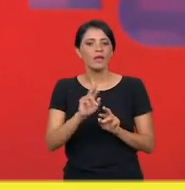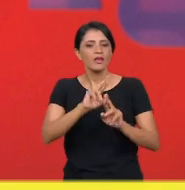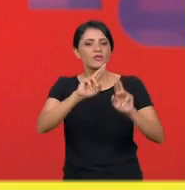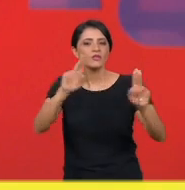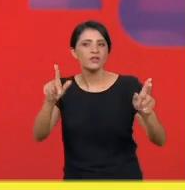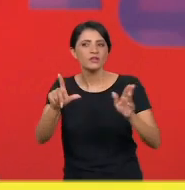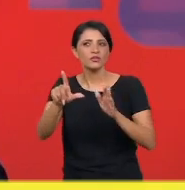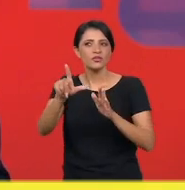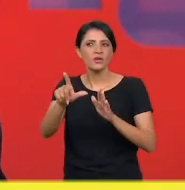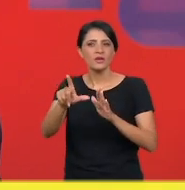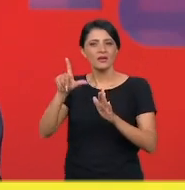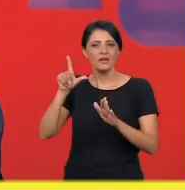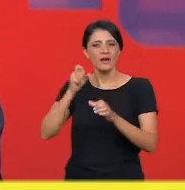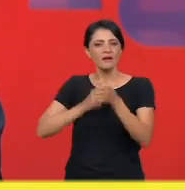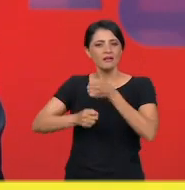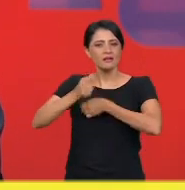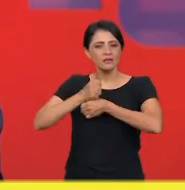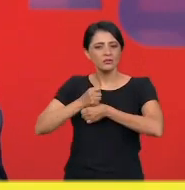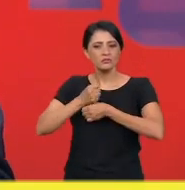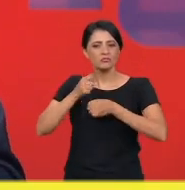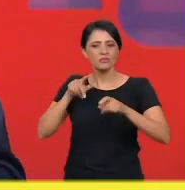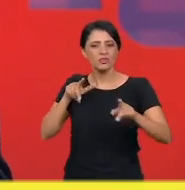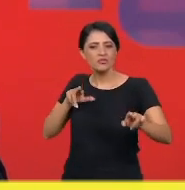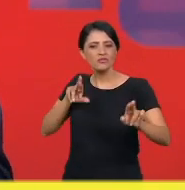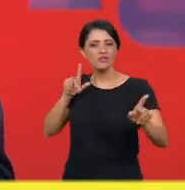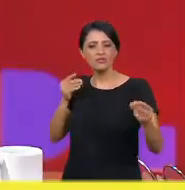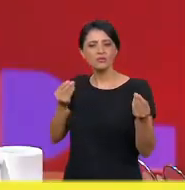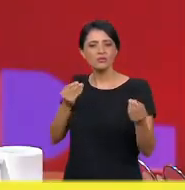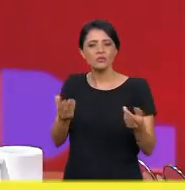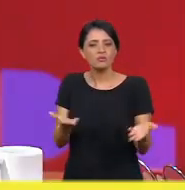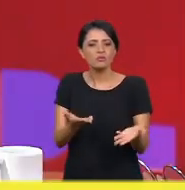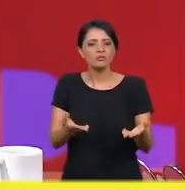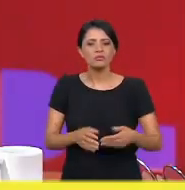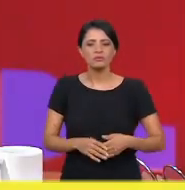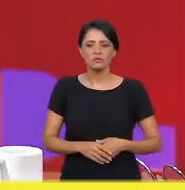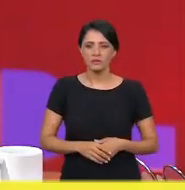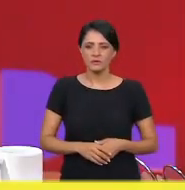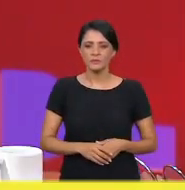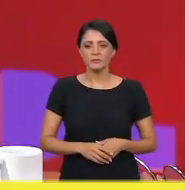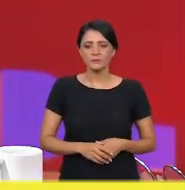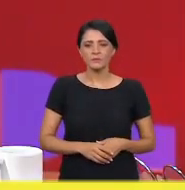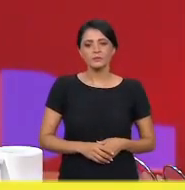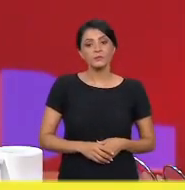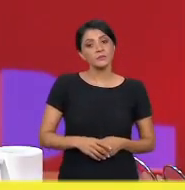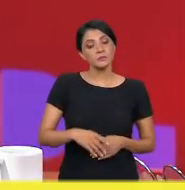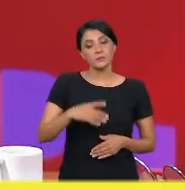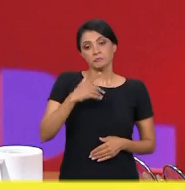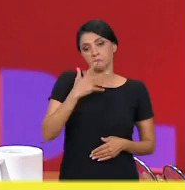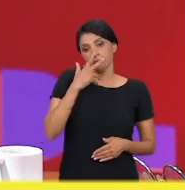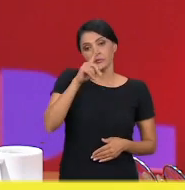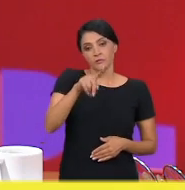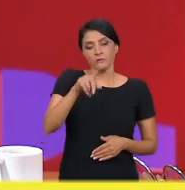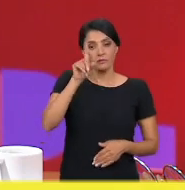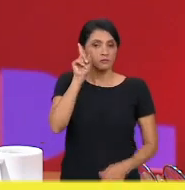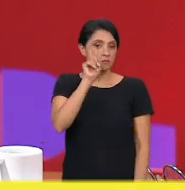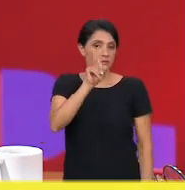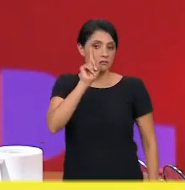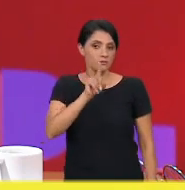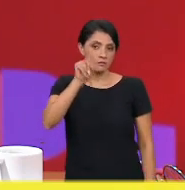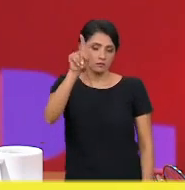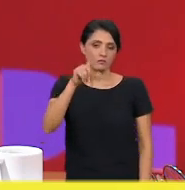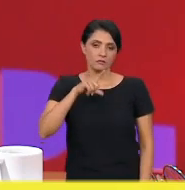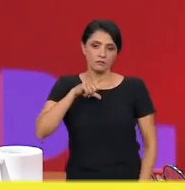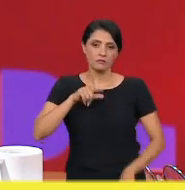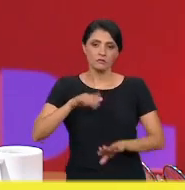do que era décadas atrás. Como é isso hoje? Olha, eu acho que nos Estados Unidos que nós temos mais